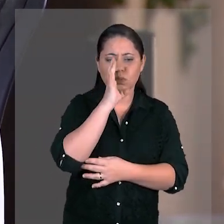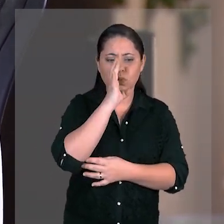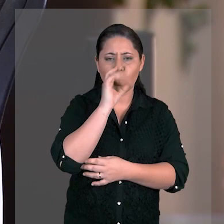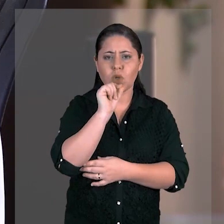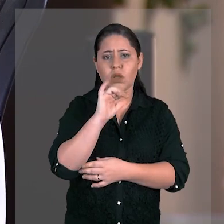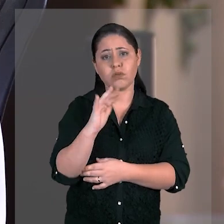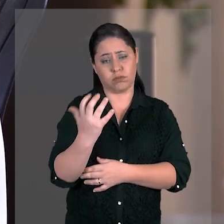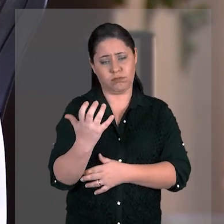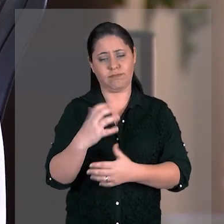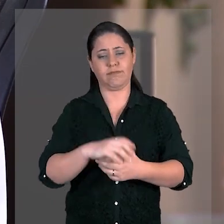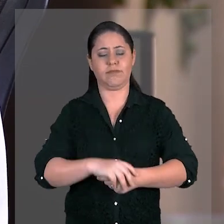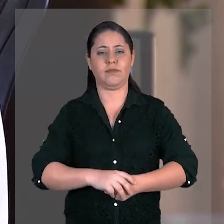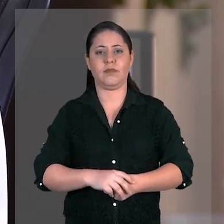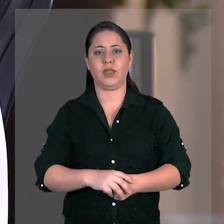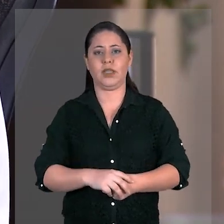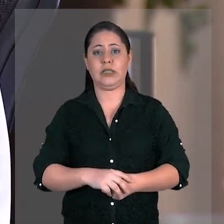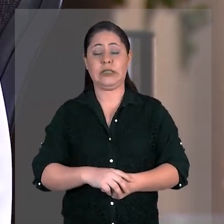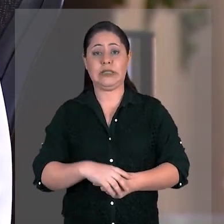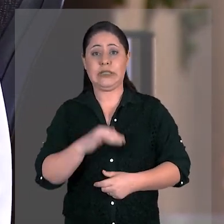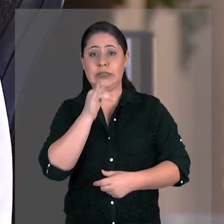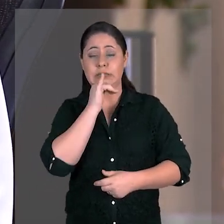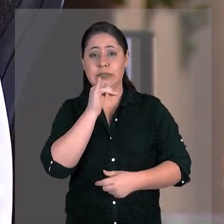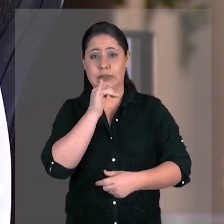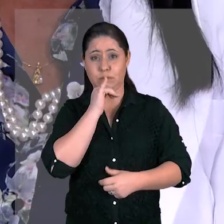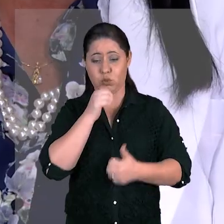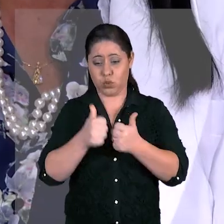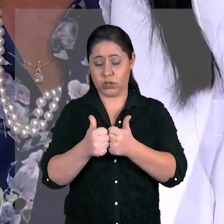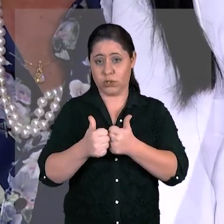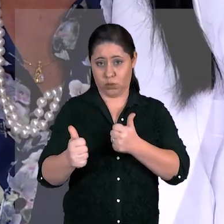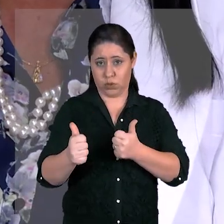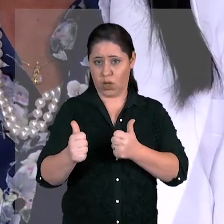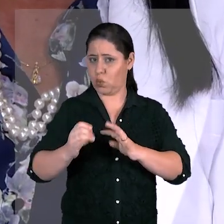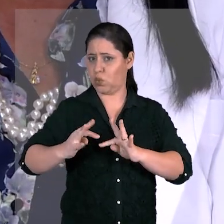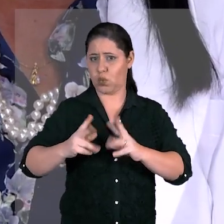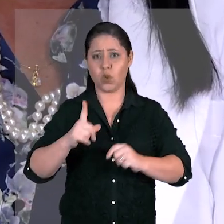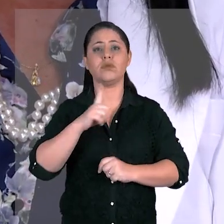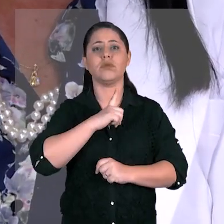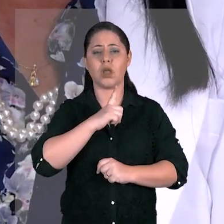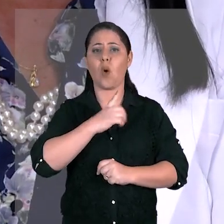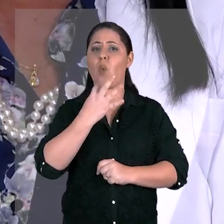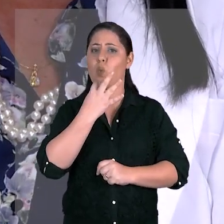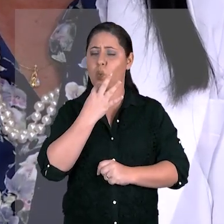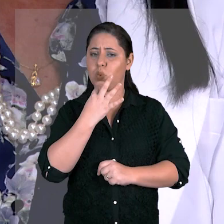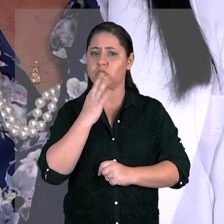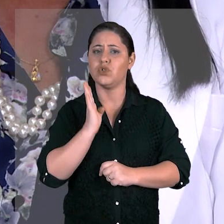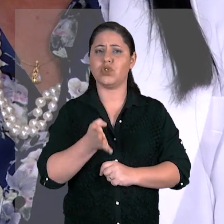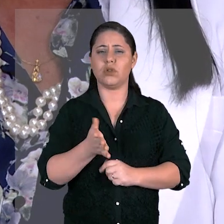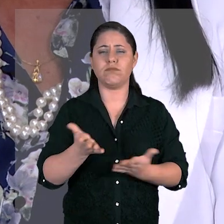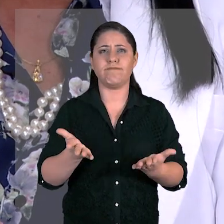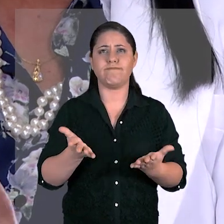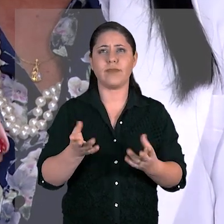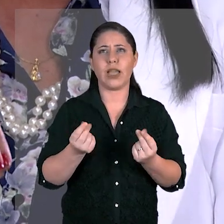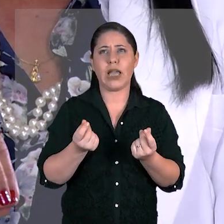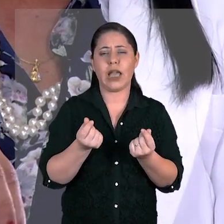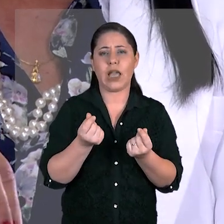essa situação. Veja bem, os nossos tribunais já têm o conhecimento, já